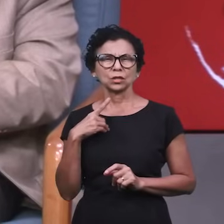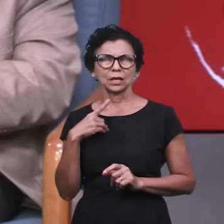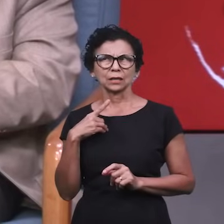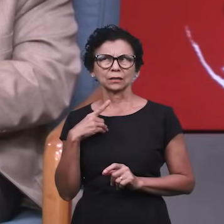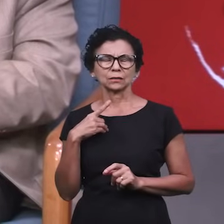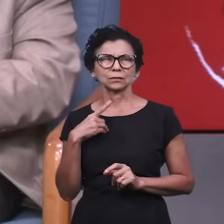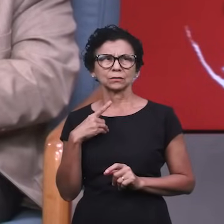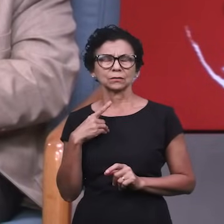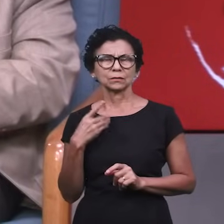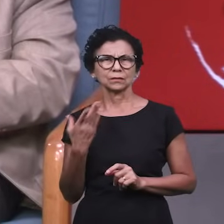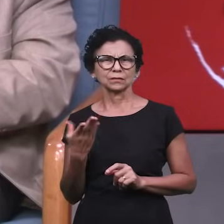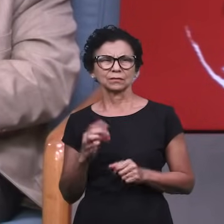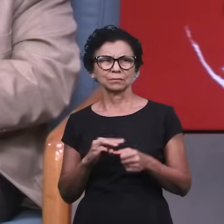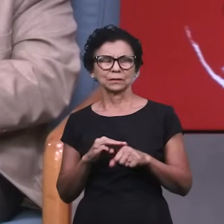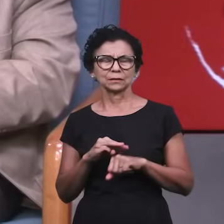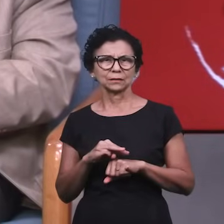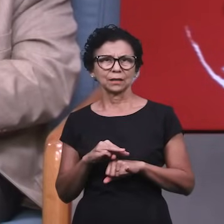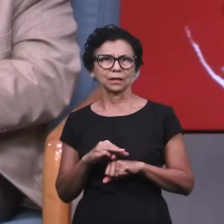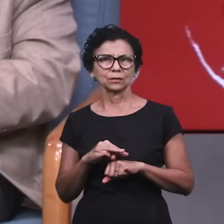é ministério?